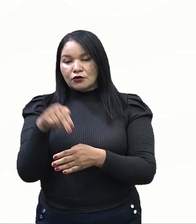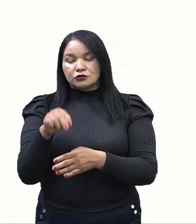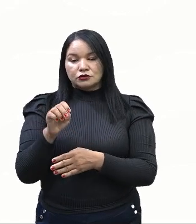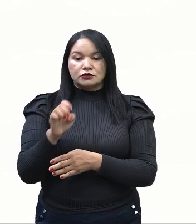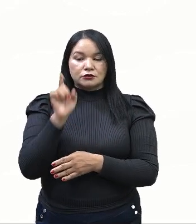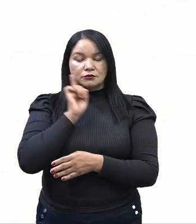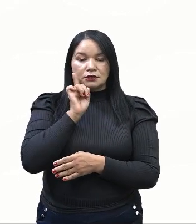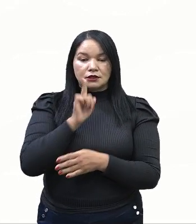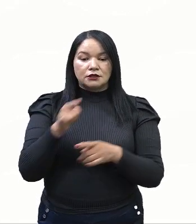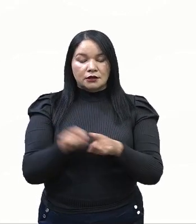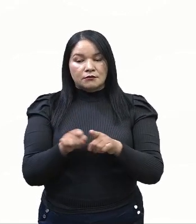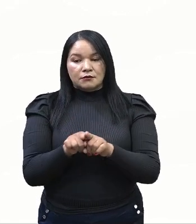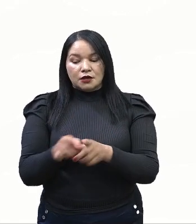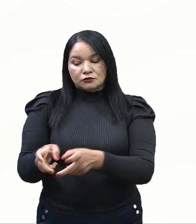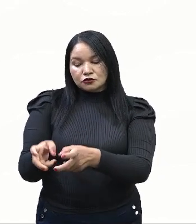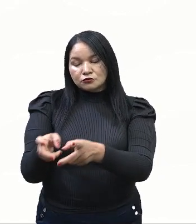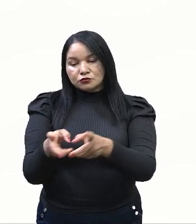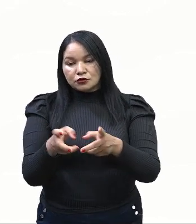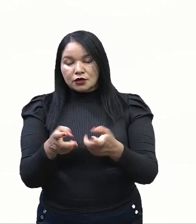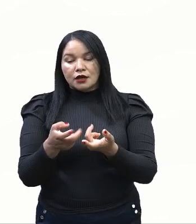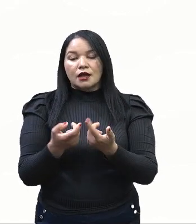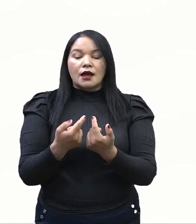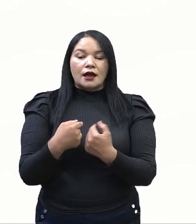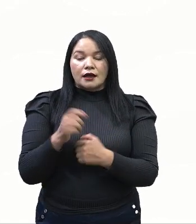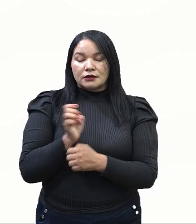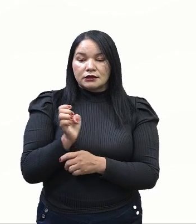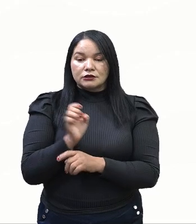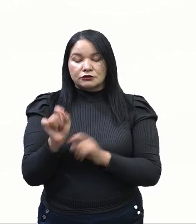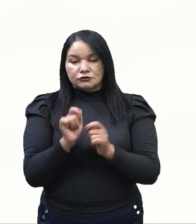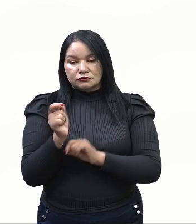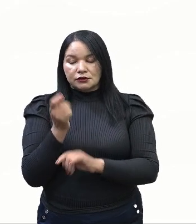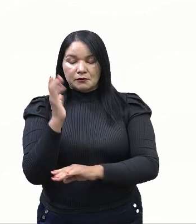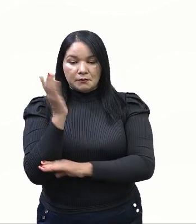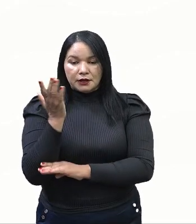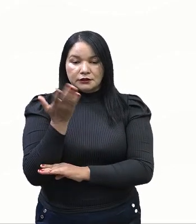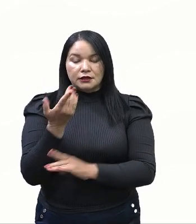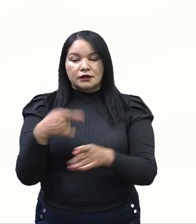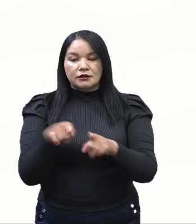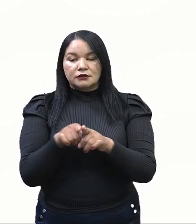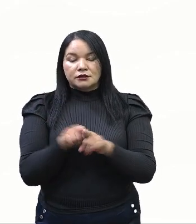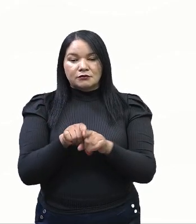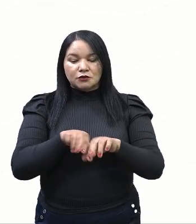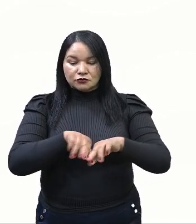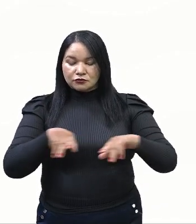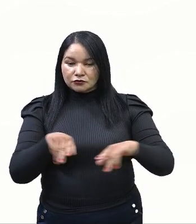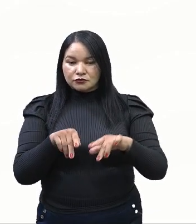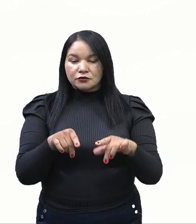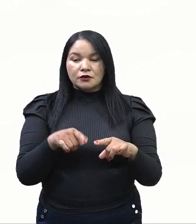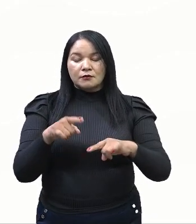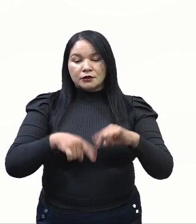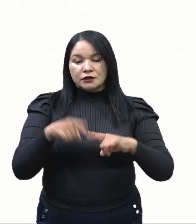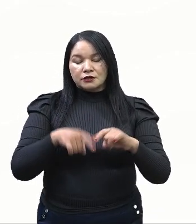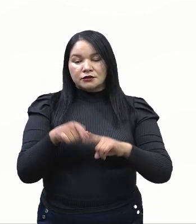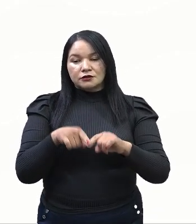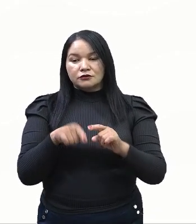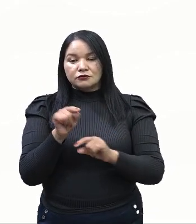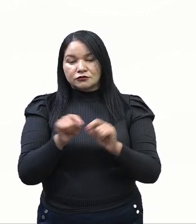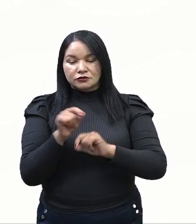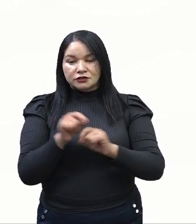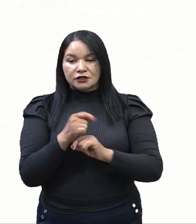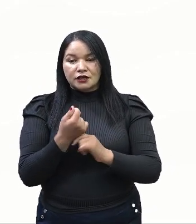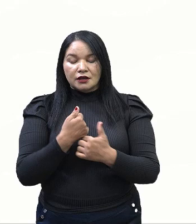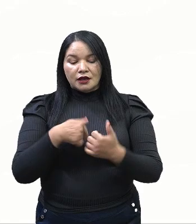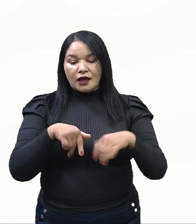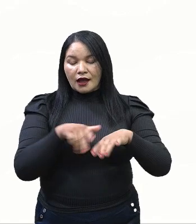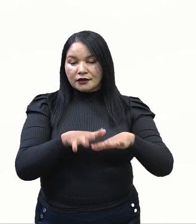produtos dessa região, que era rica em madeira e erva mate, produtos de onde os camponeses retiravam seu